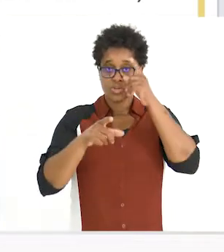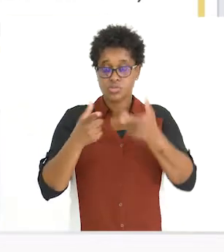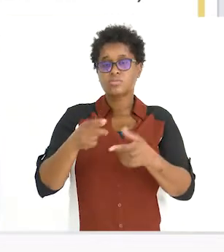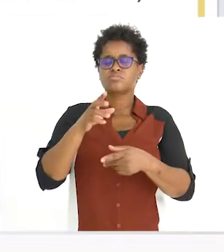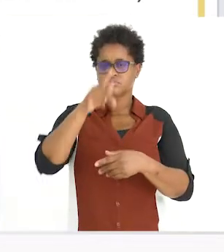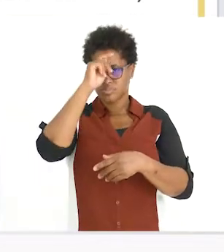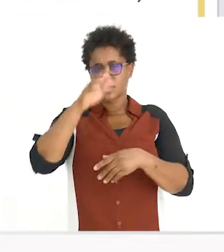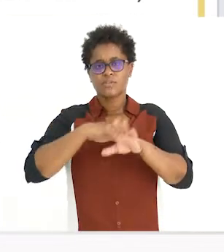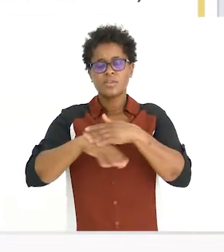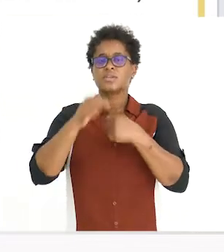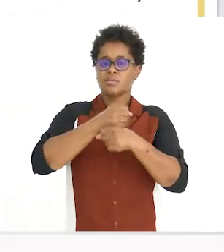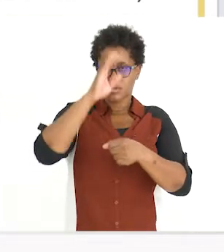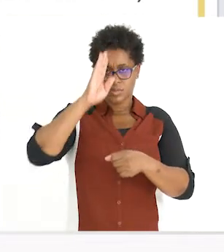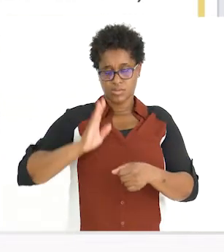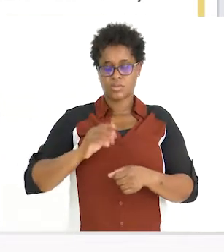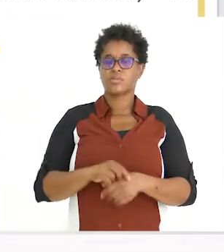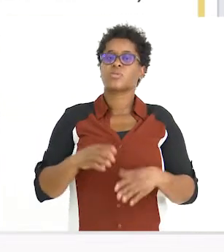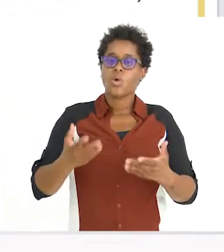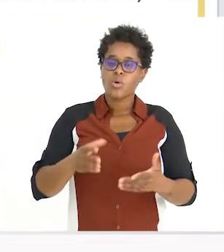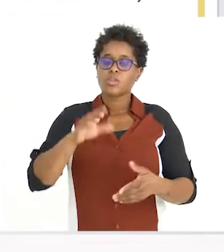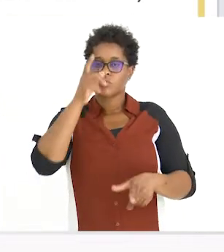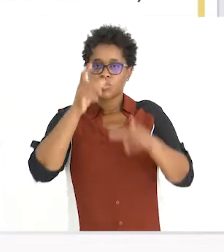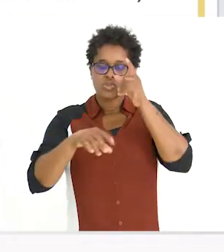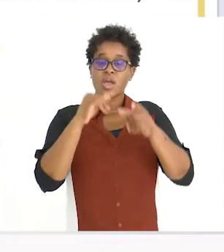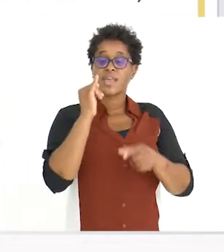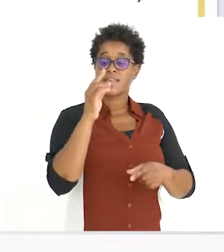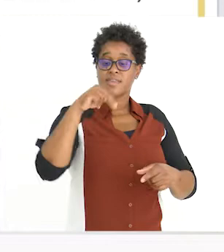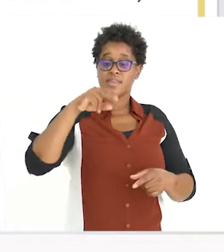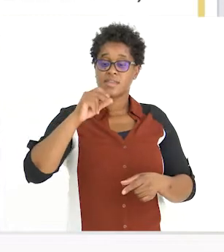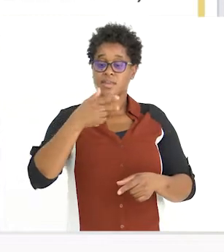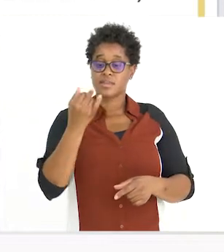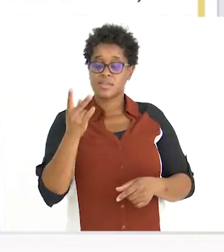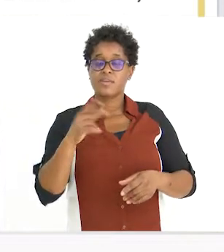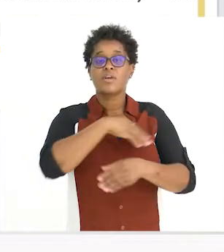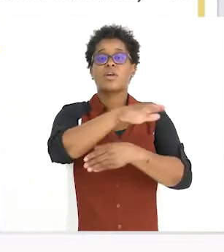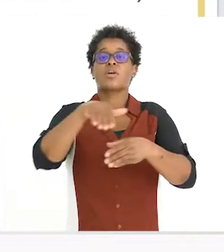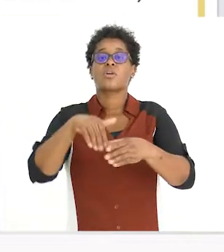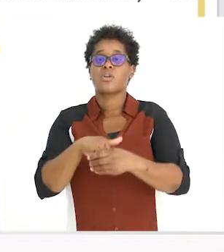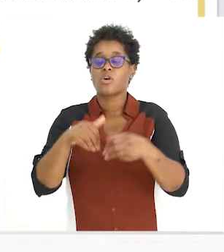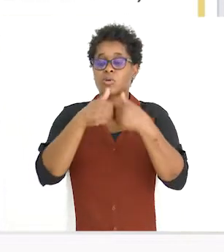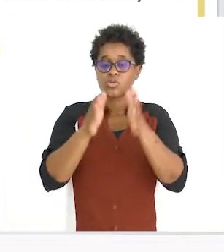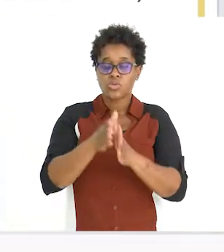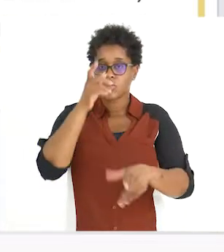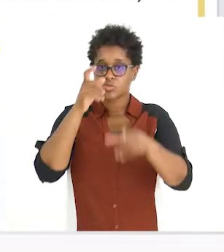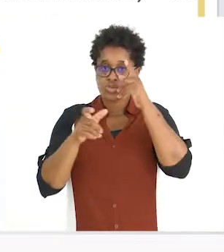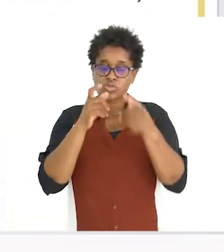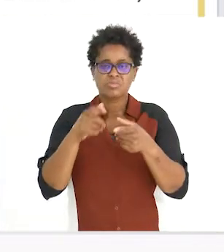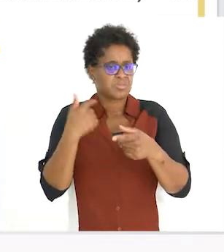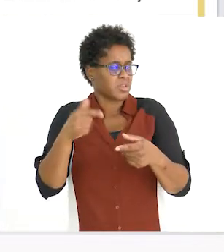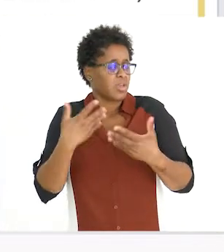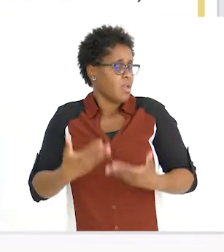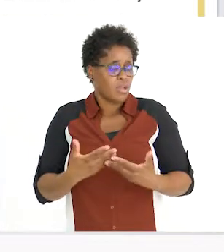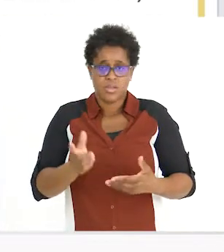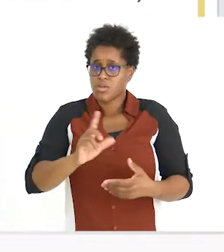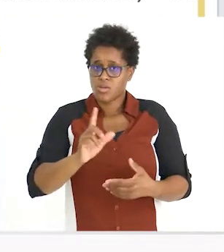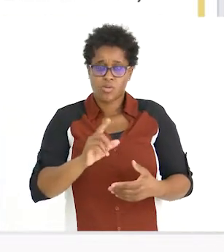população inativa engloba todos os indivíduos que ainda não estão aptos a exercer uma atividade, bem